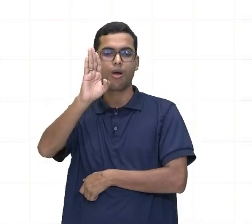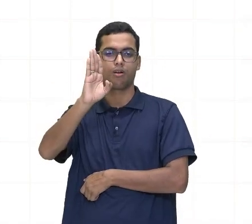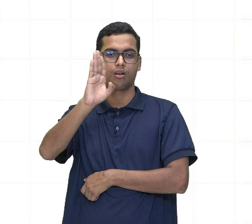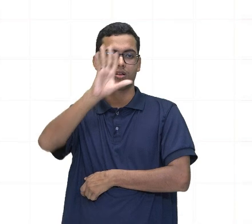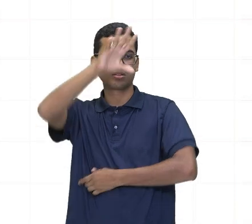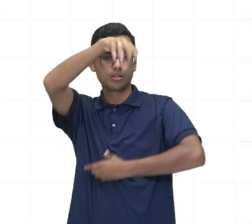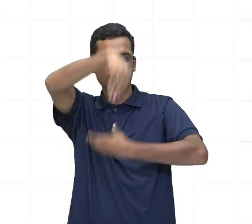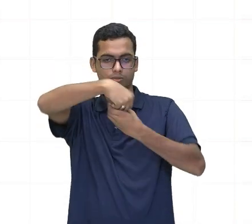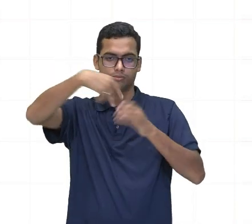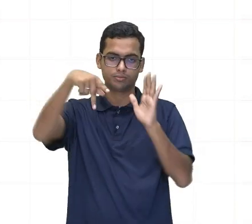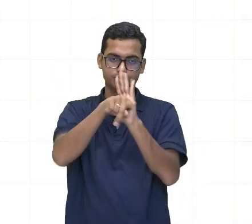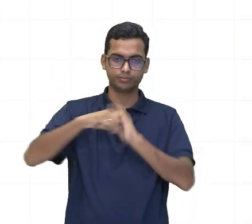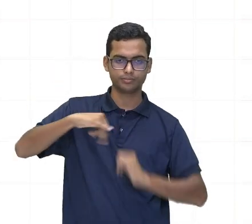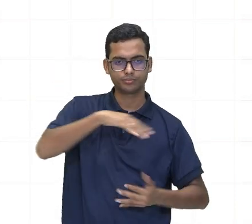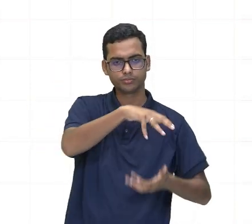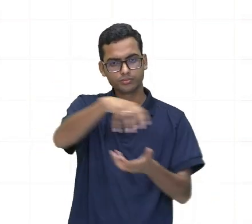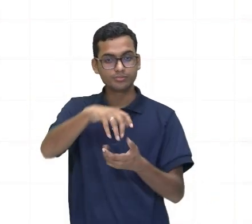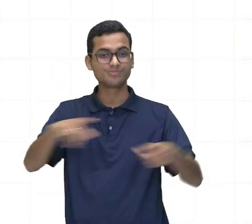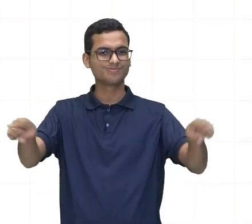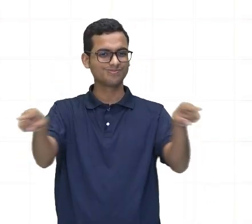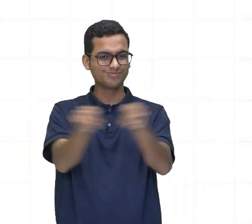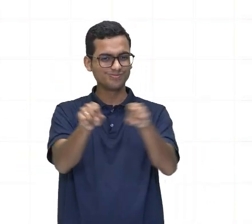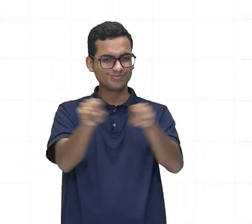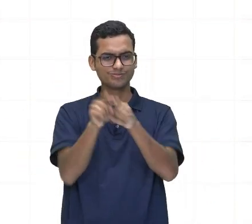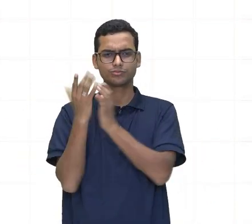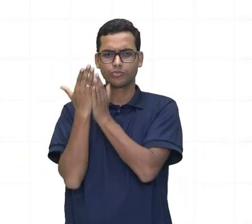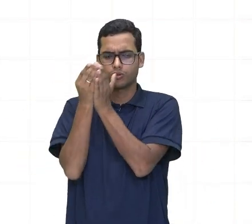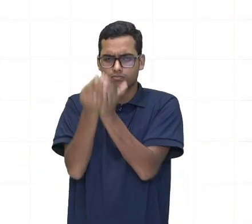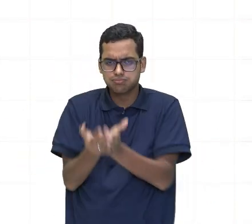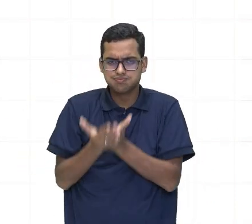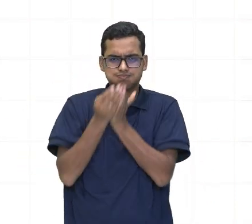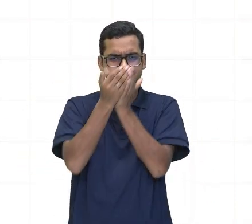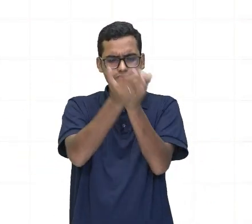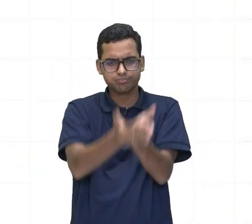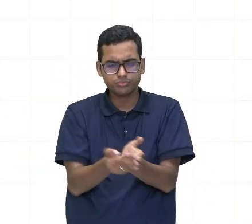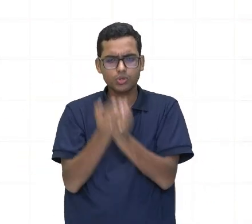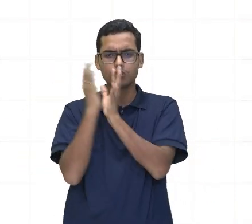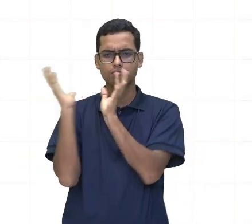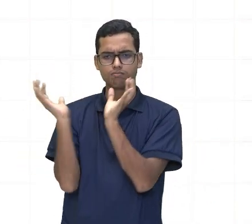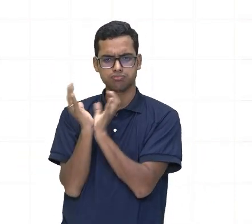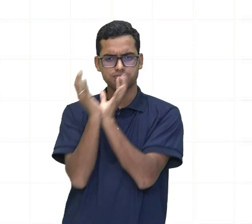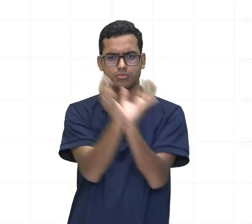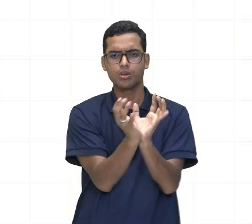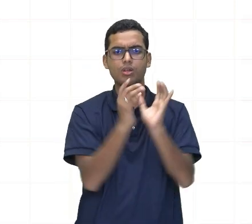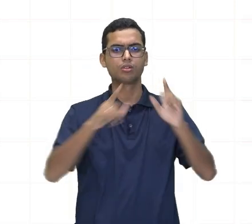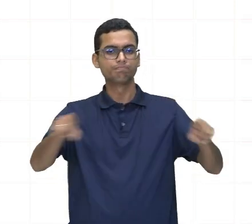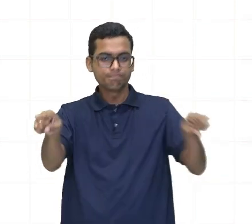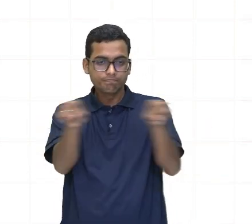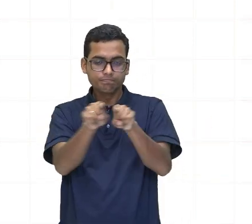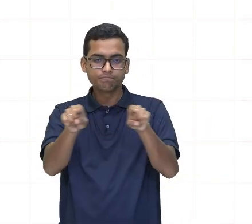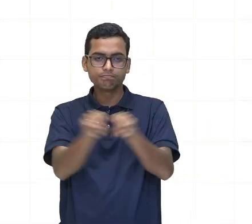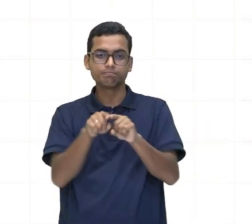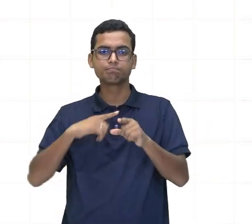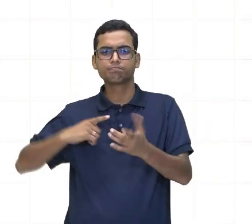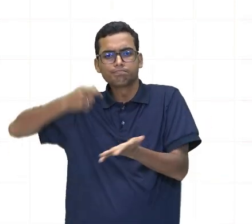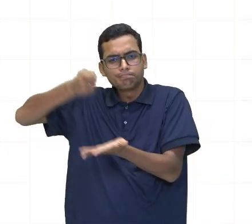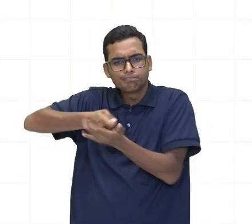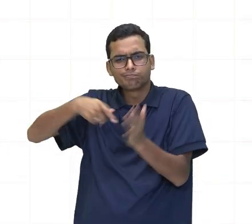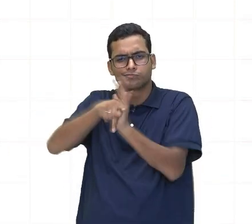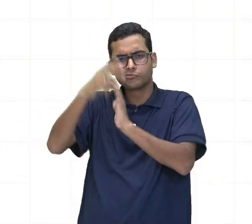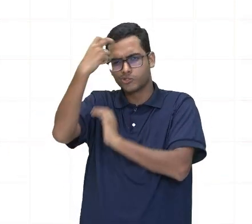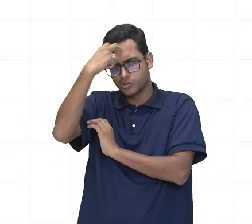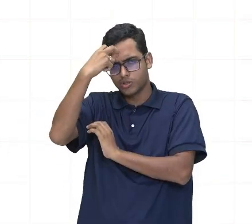navegações, a imposição da cultura europeia aos demais povos e o europeu sendo colonizador.